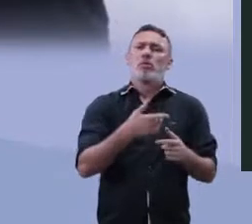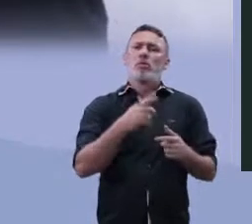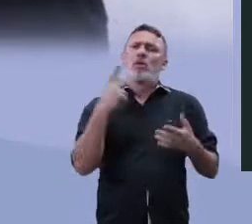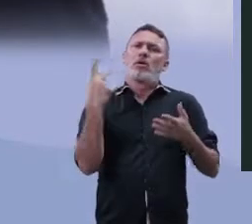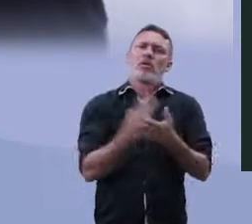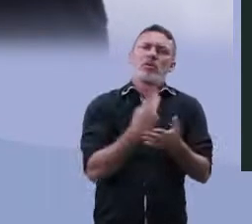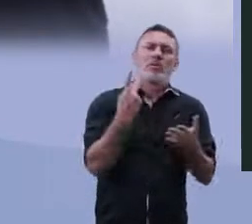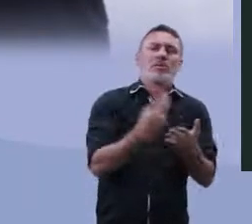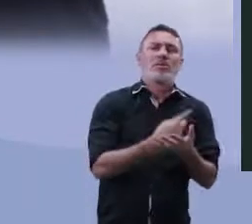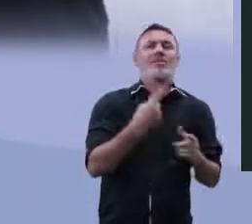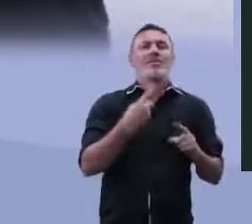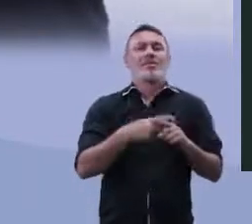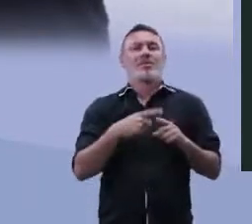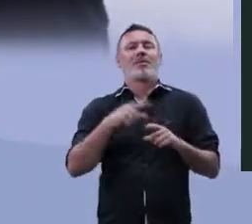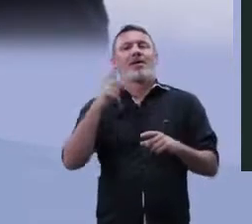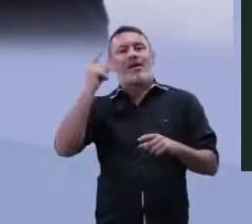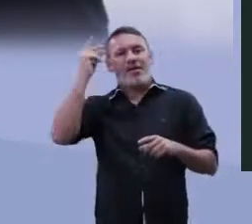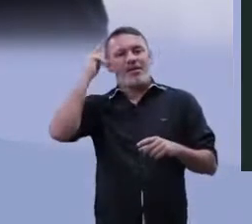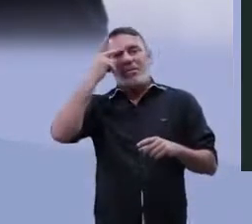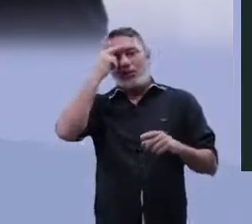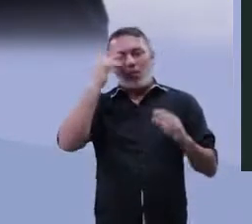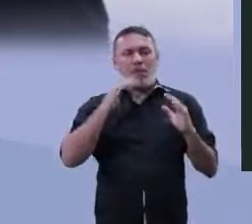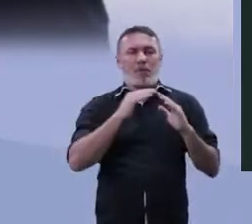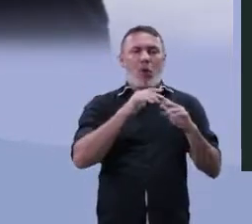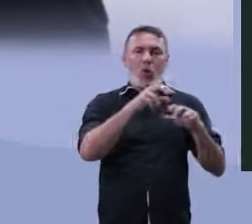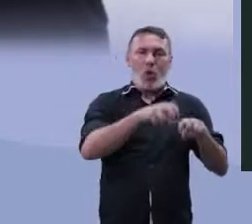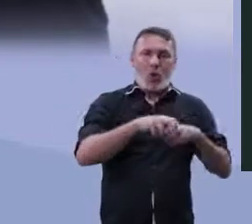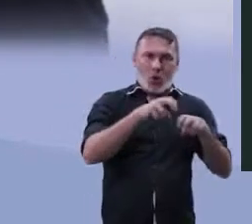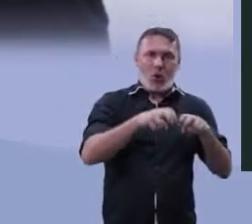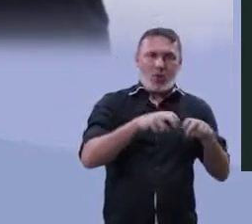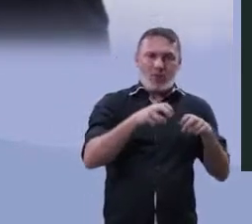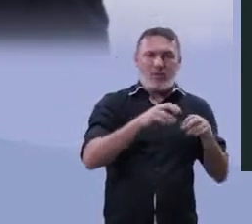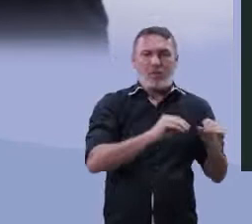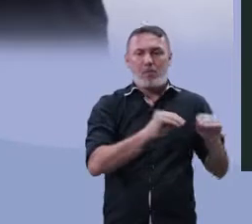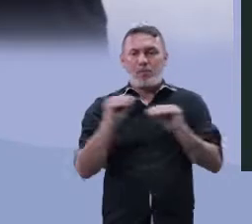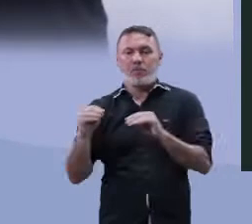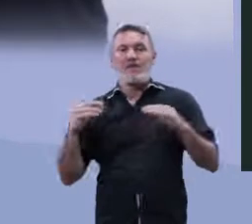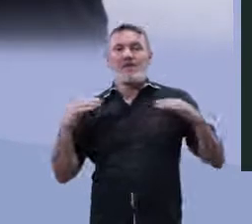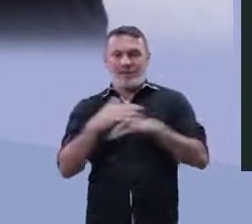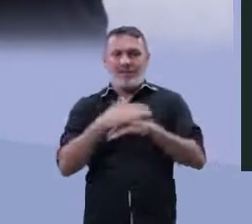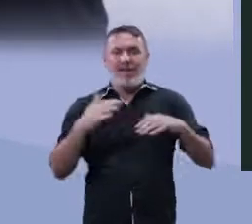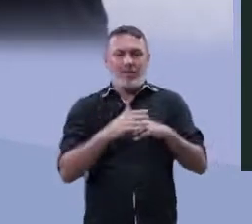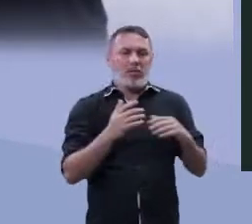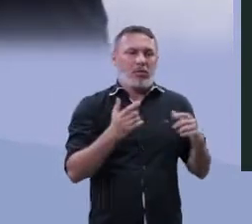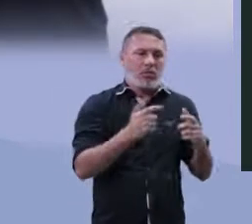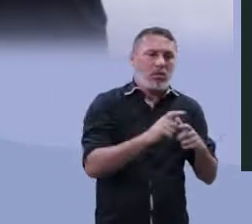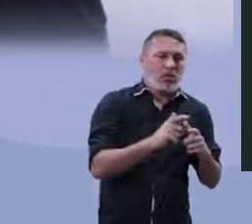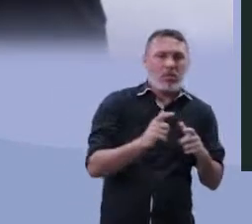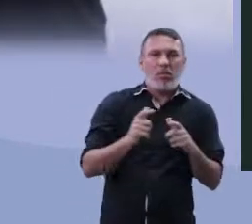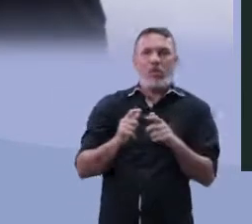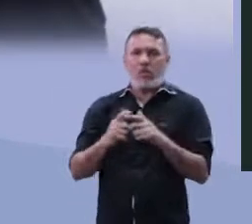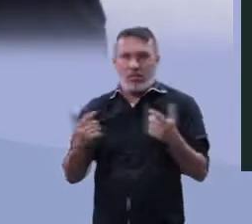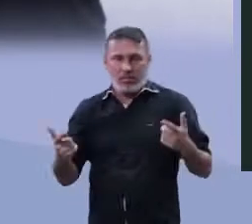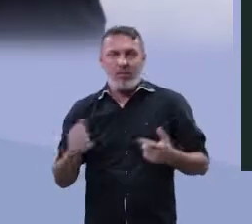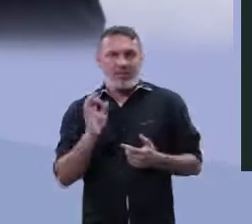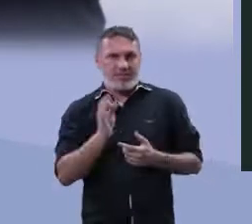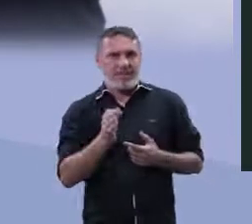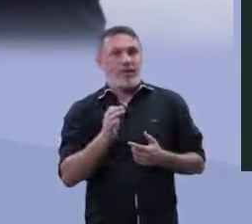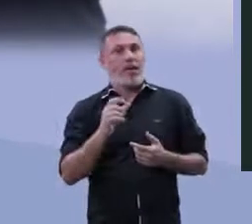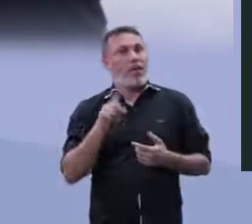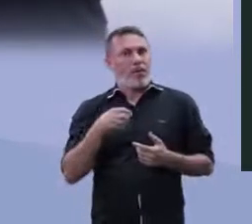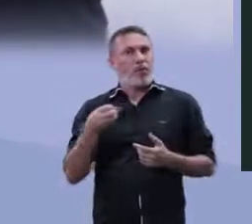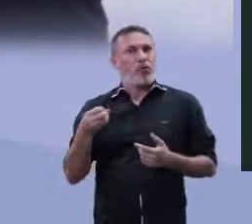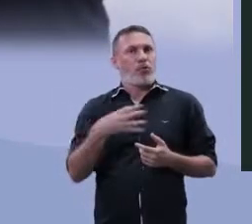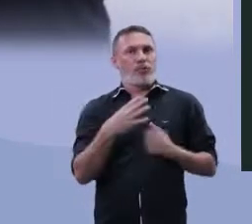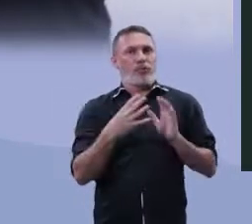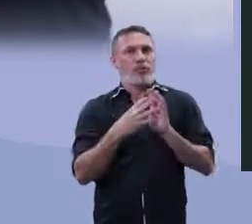né, vindas com o deslocamento massivo das pessoas das áreas rurais para as áreas urbanas. Isso vai trazer uma novidade, vai ser